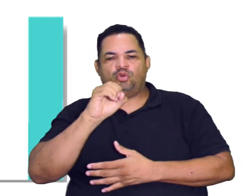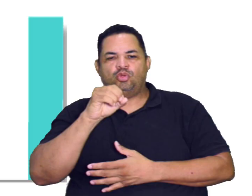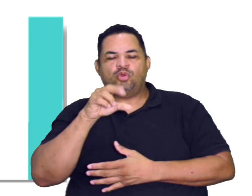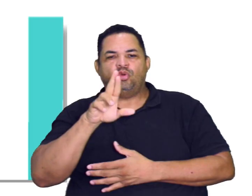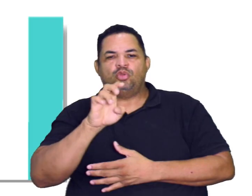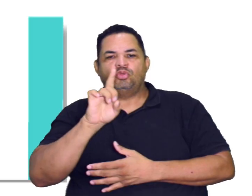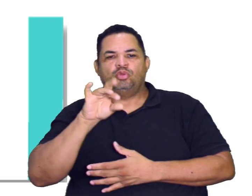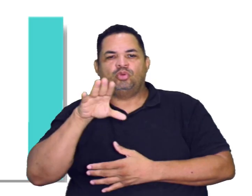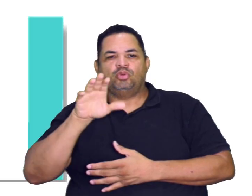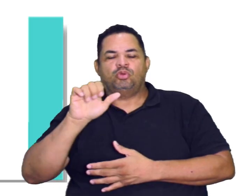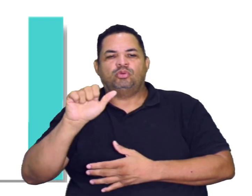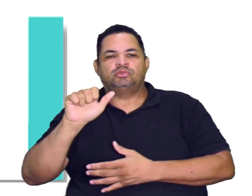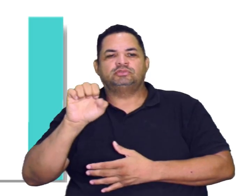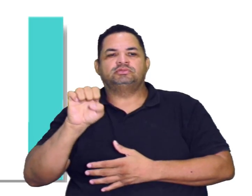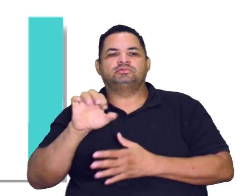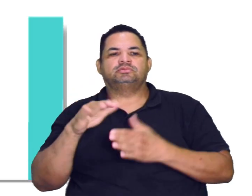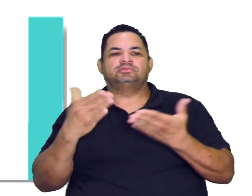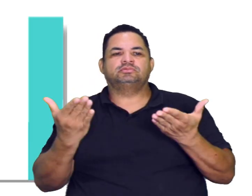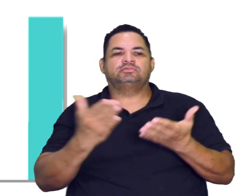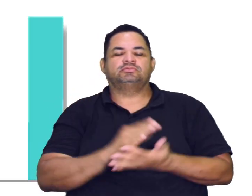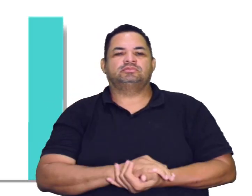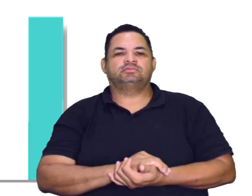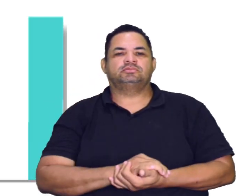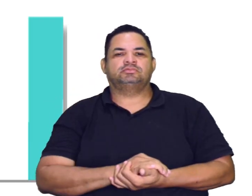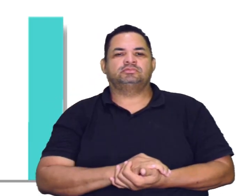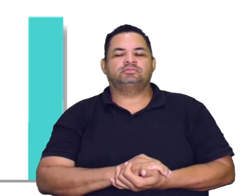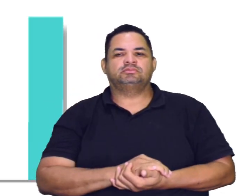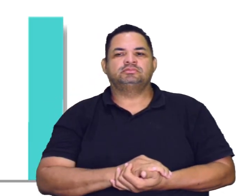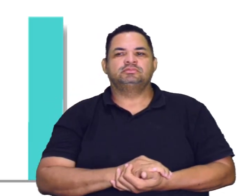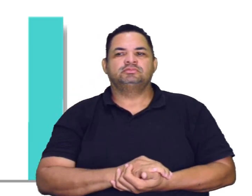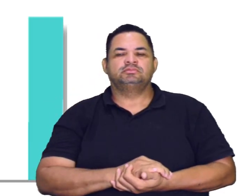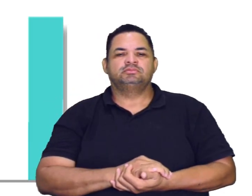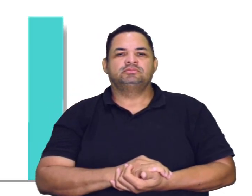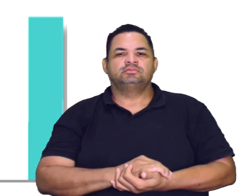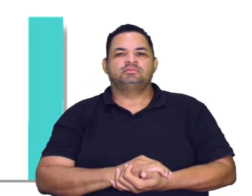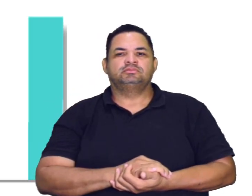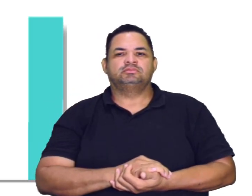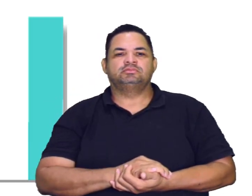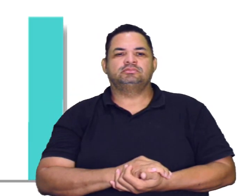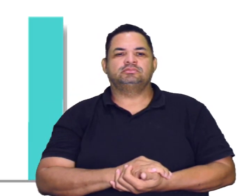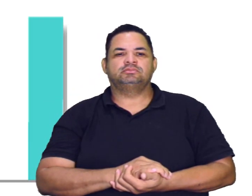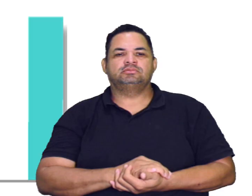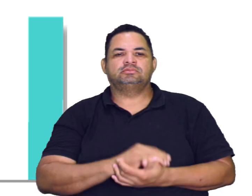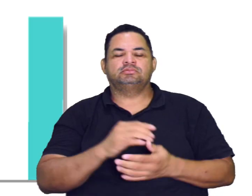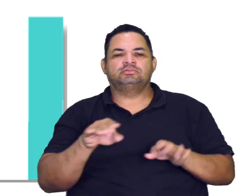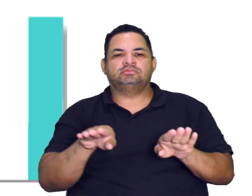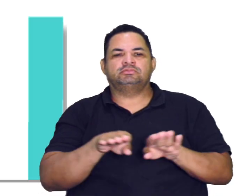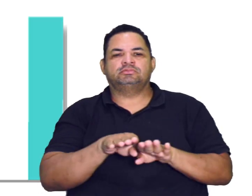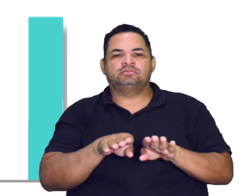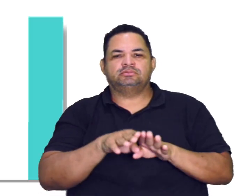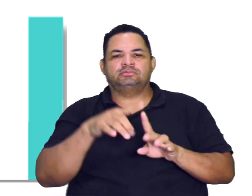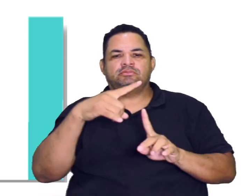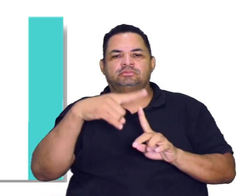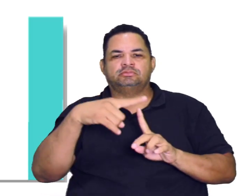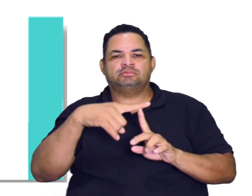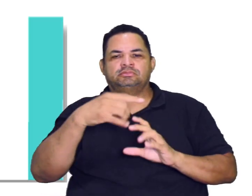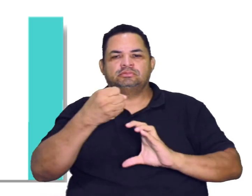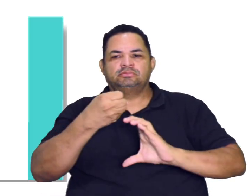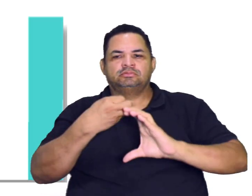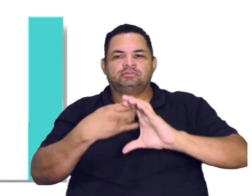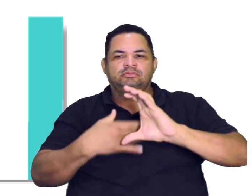nossa coluna, da forma correta como a nossa coluna deveria se apresentar no dia a dia. Também trago aqui tipos